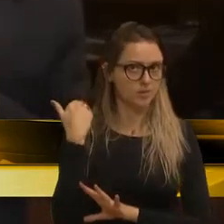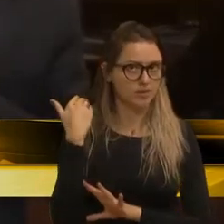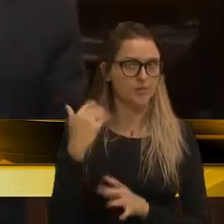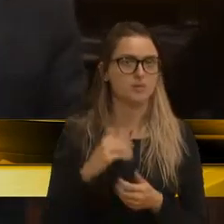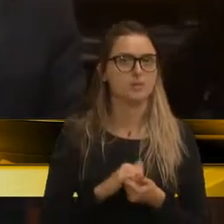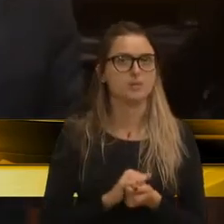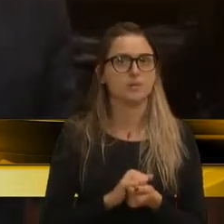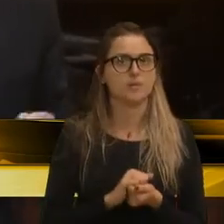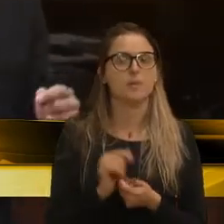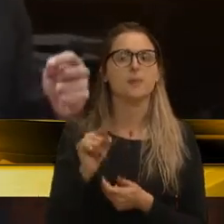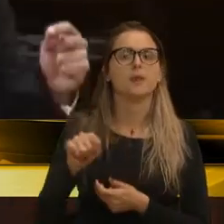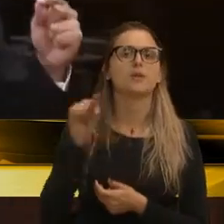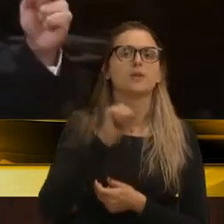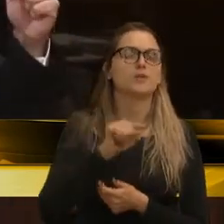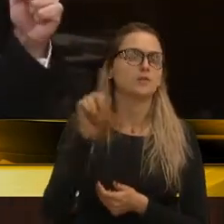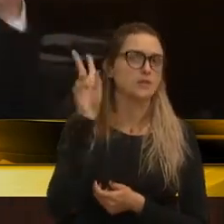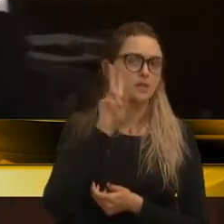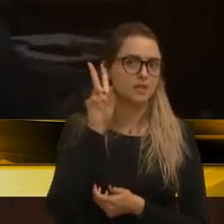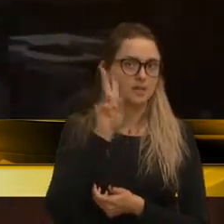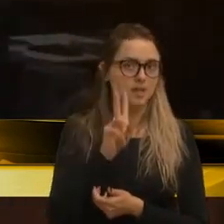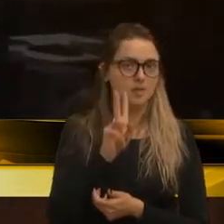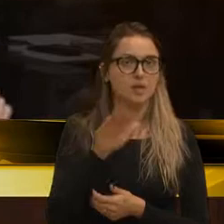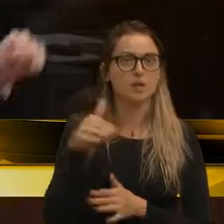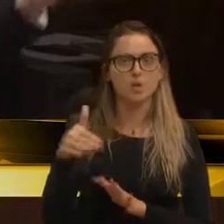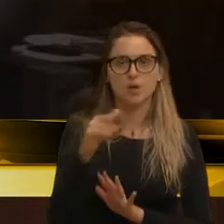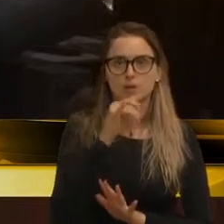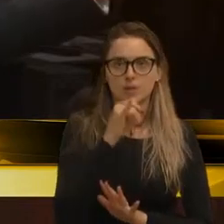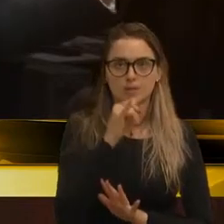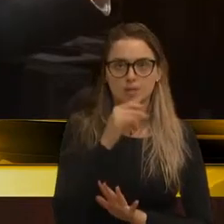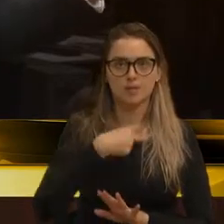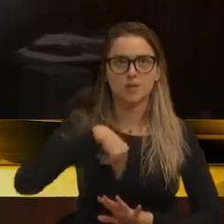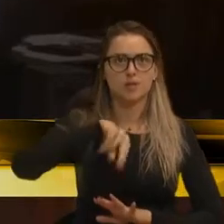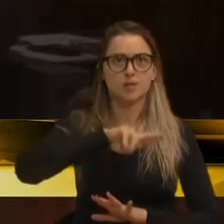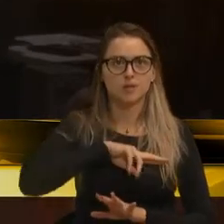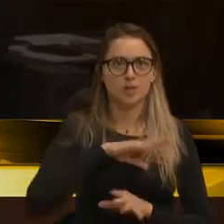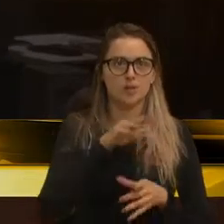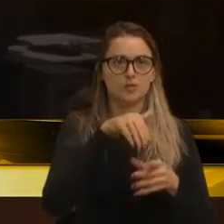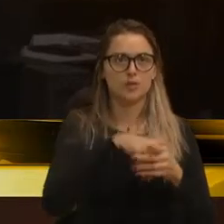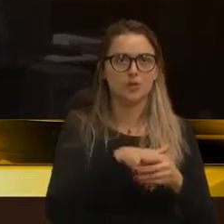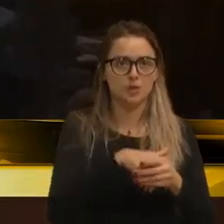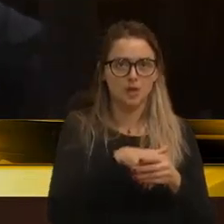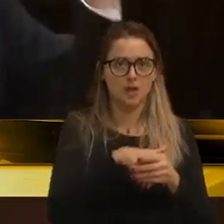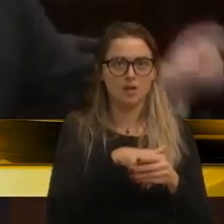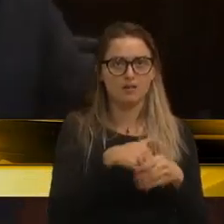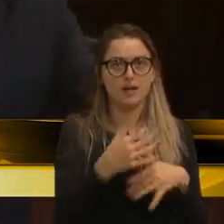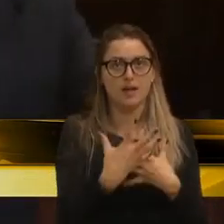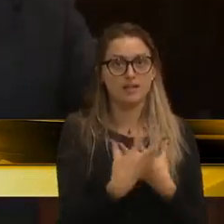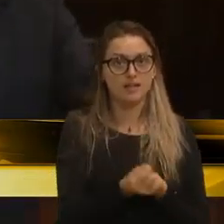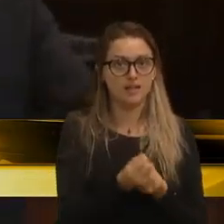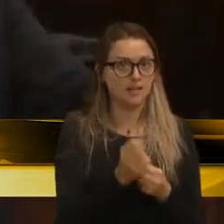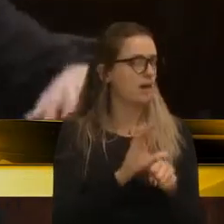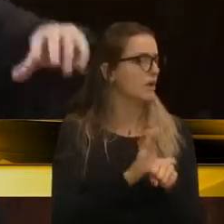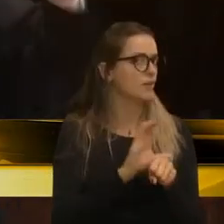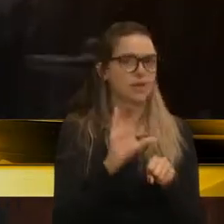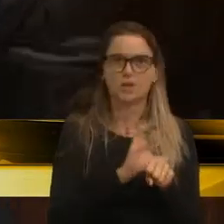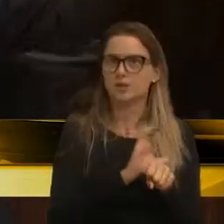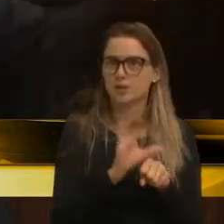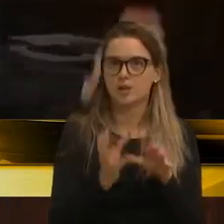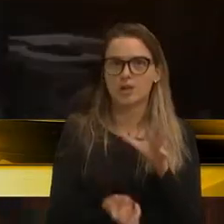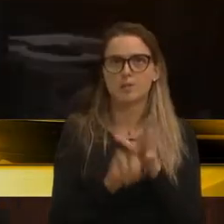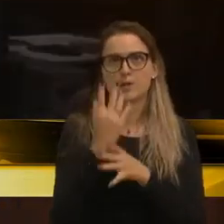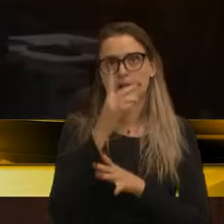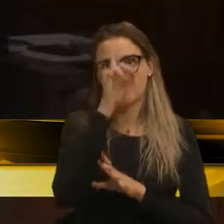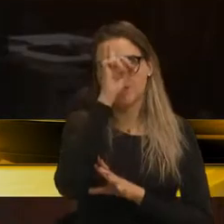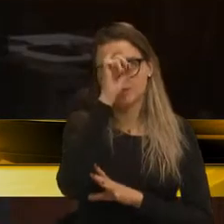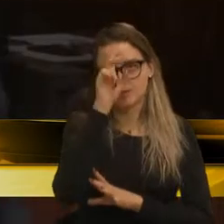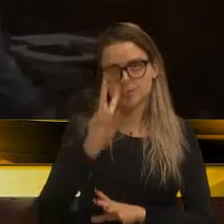vossas excelências se lembram, quando, por exemplo, aqui, nós votávamos pela. Acolhia o parecer de inconstitucionalidade para criar o hospital